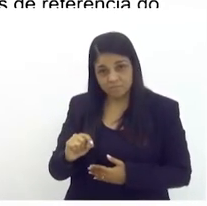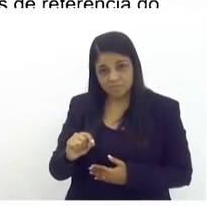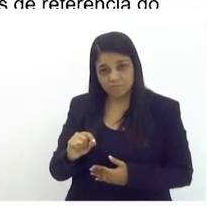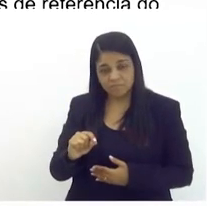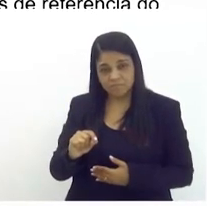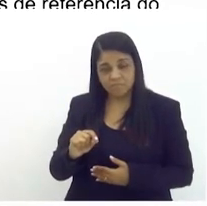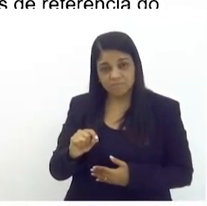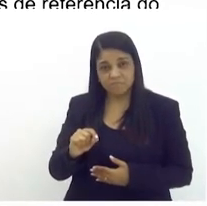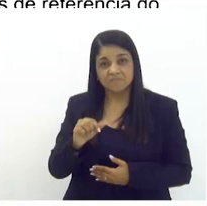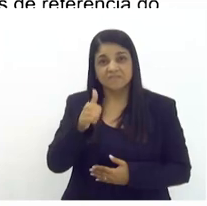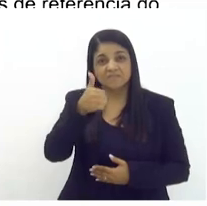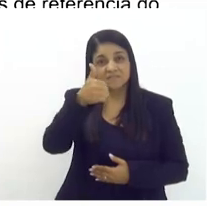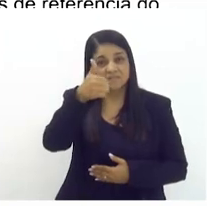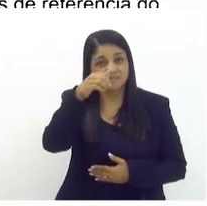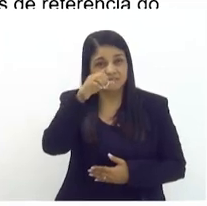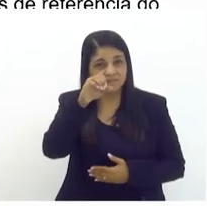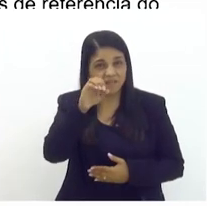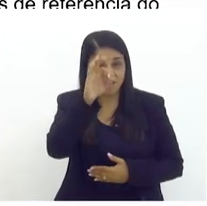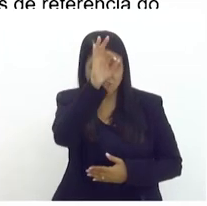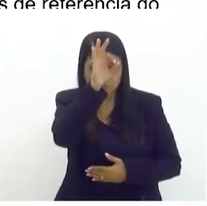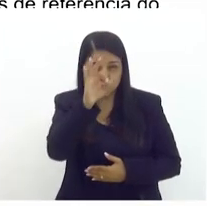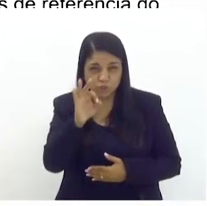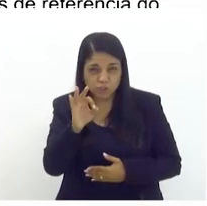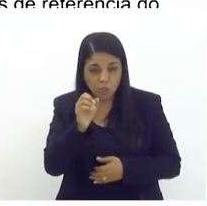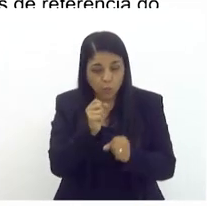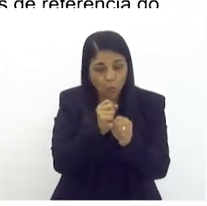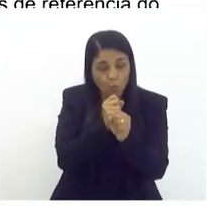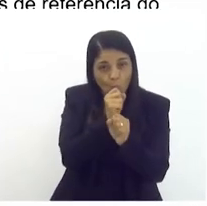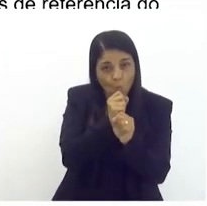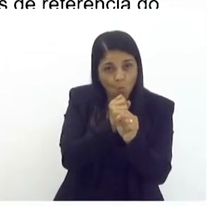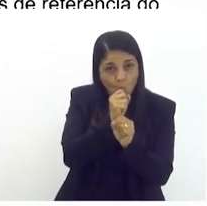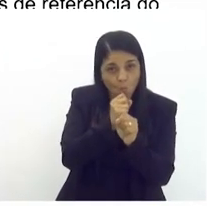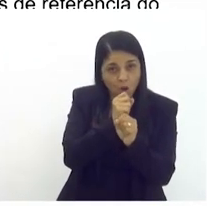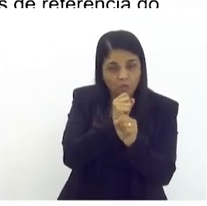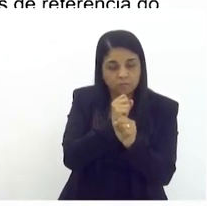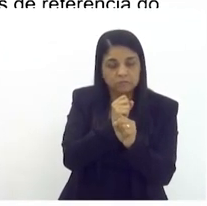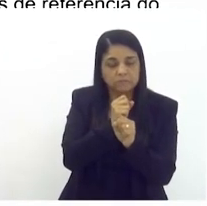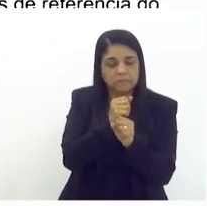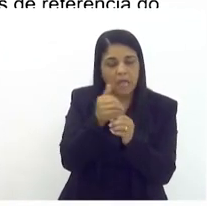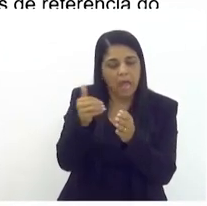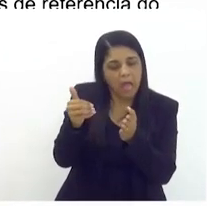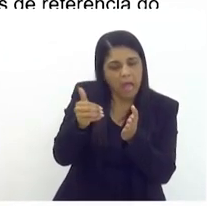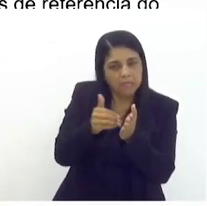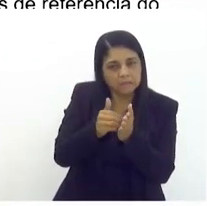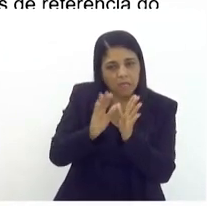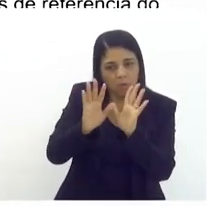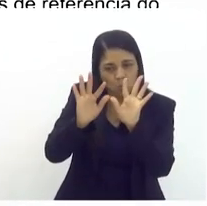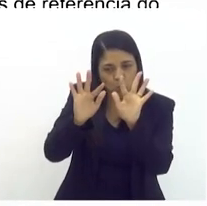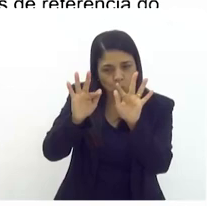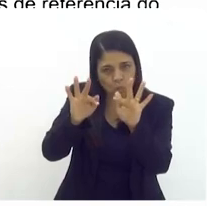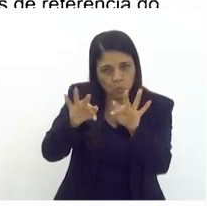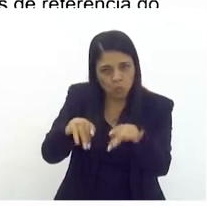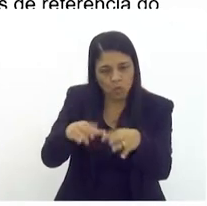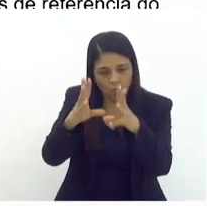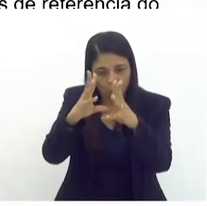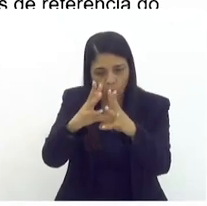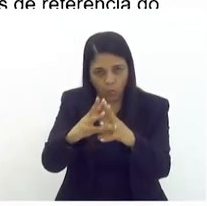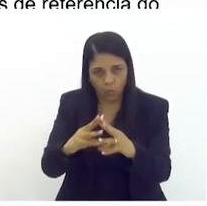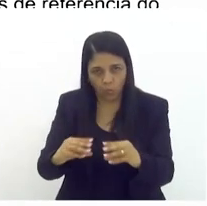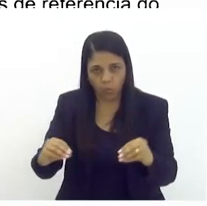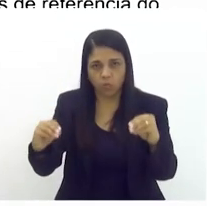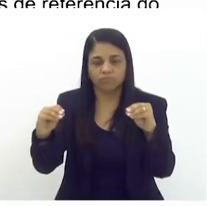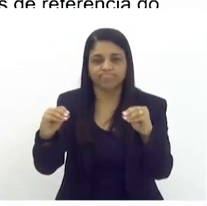a razão de 10% por ano até a extinção desses impostos